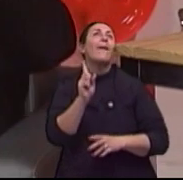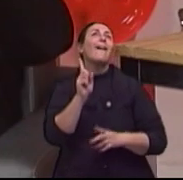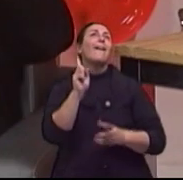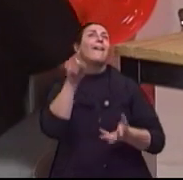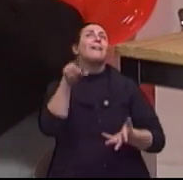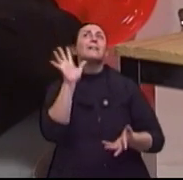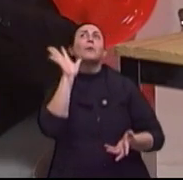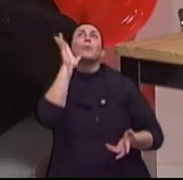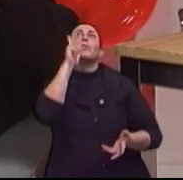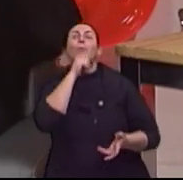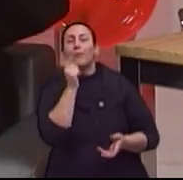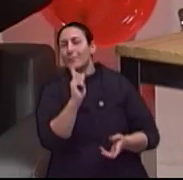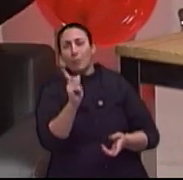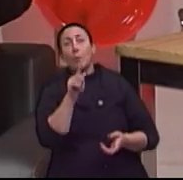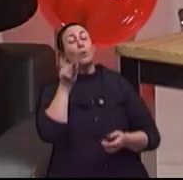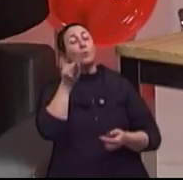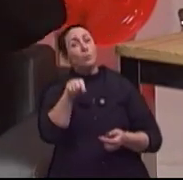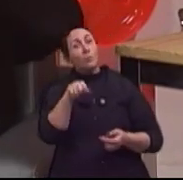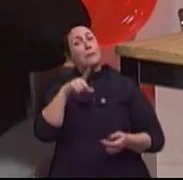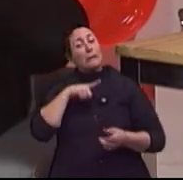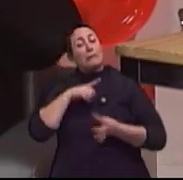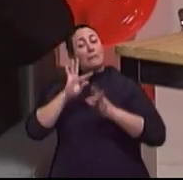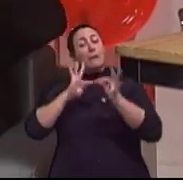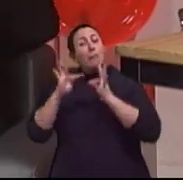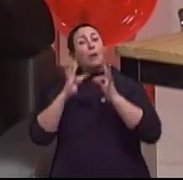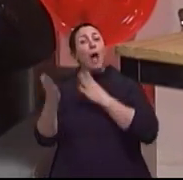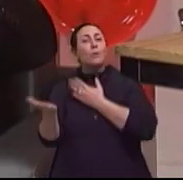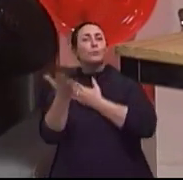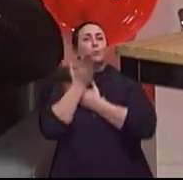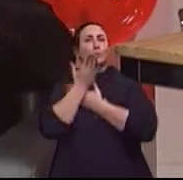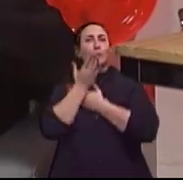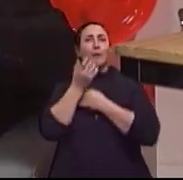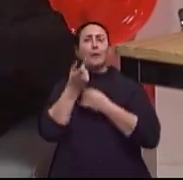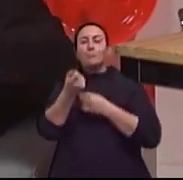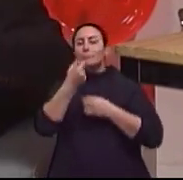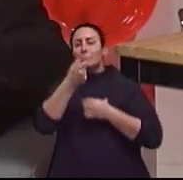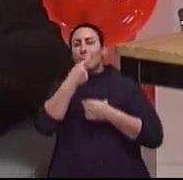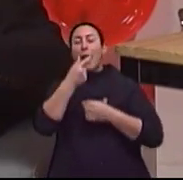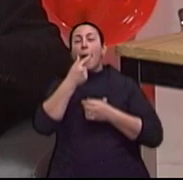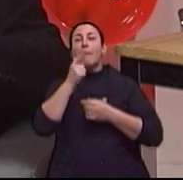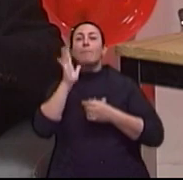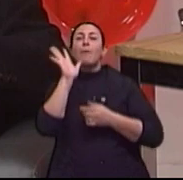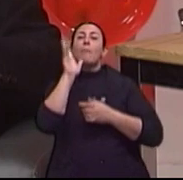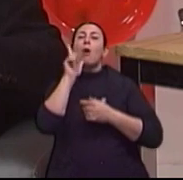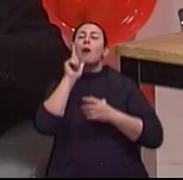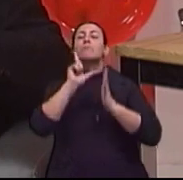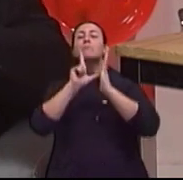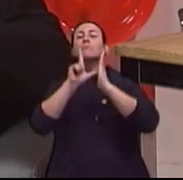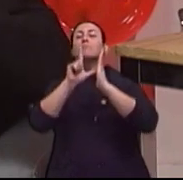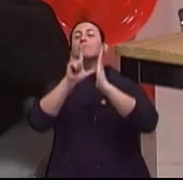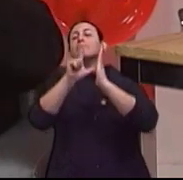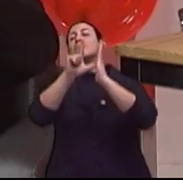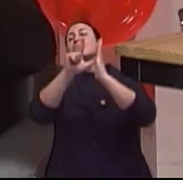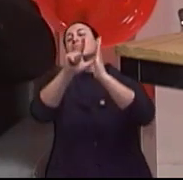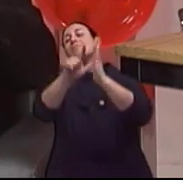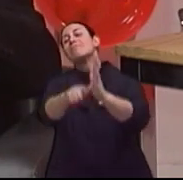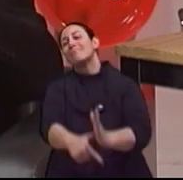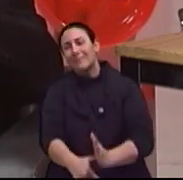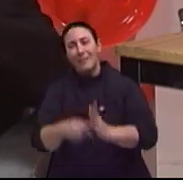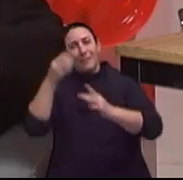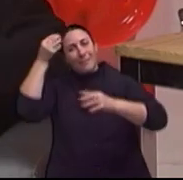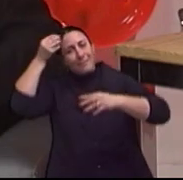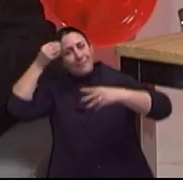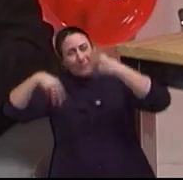demorado se tu retardar o tratamento é mais pobre o resultado então inicia mais precocemente O resultado é